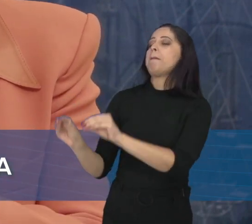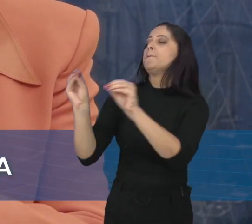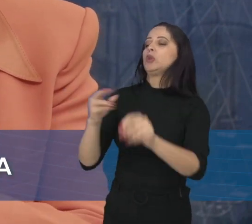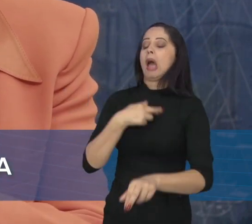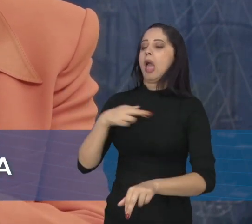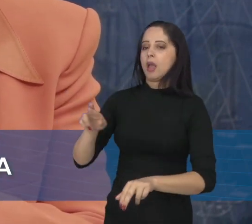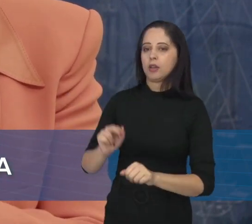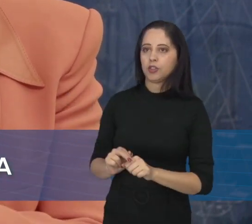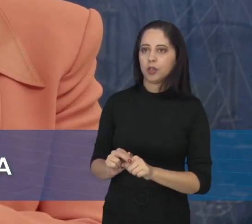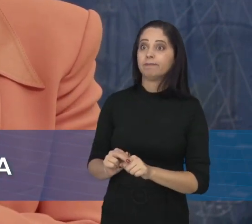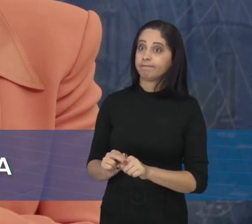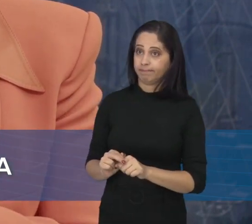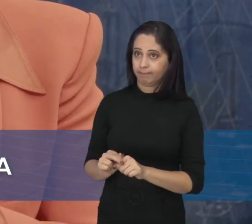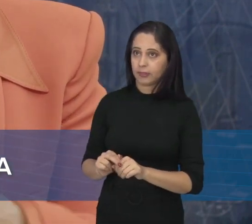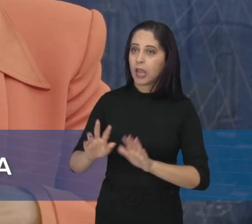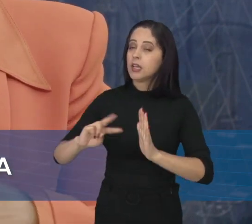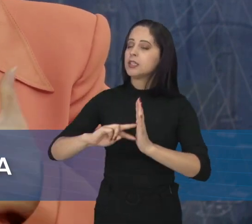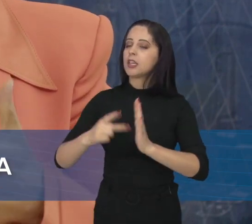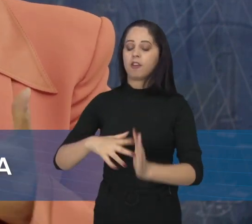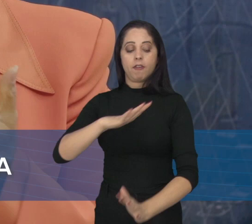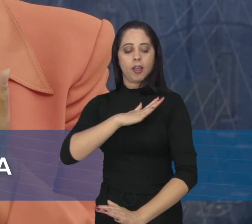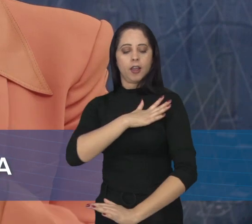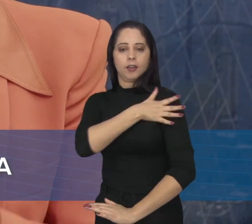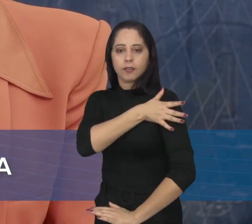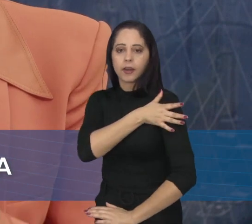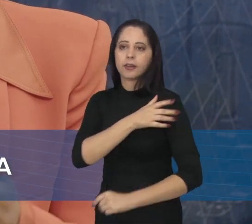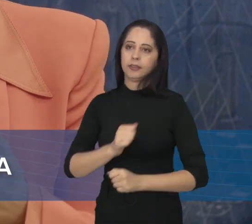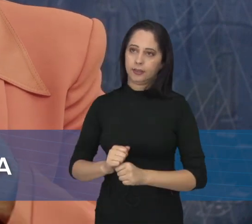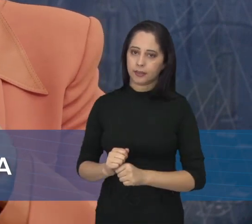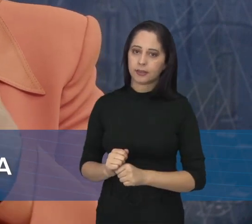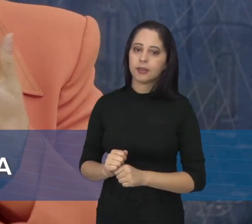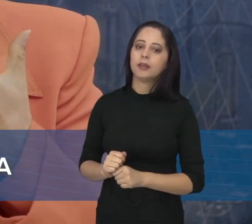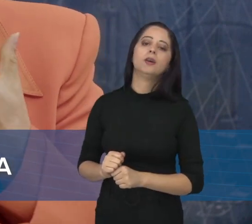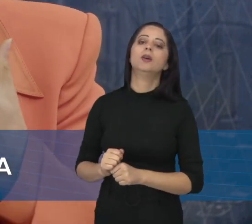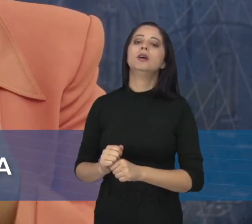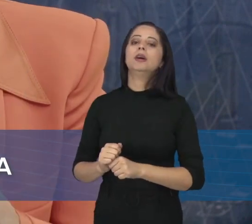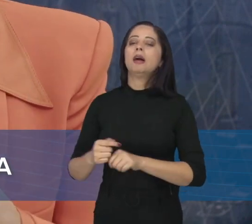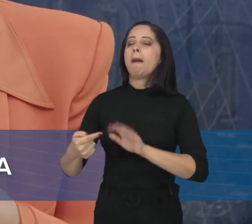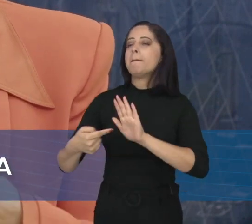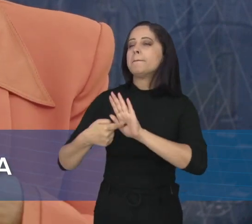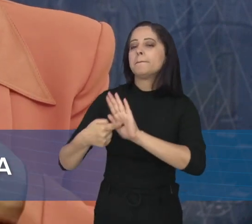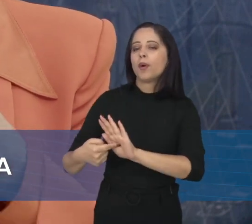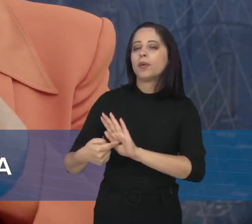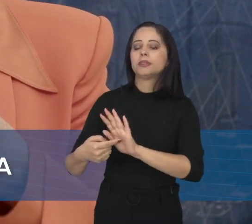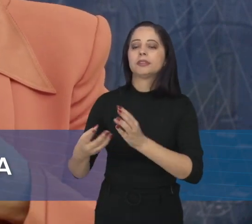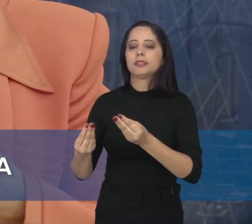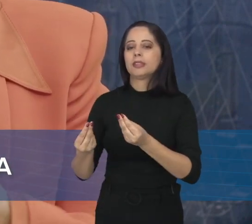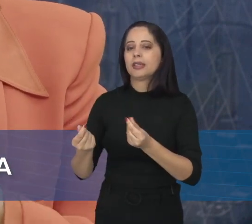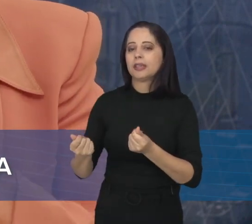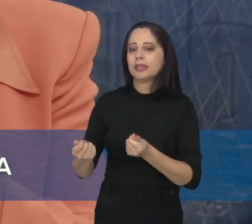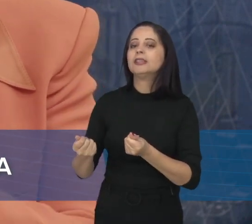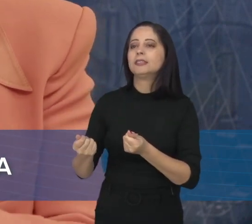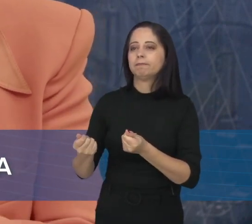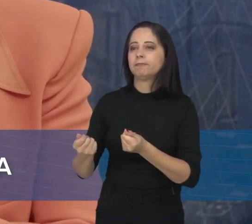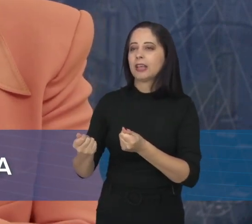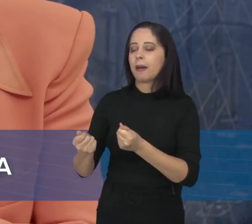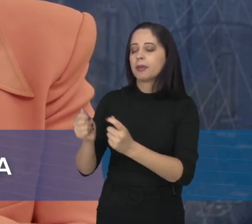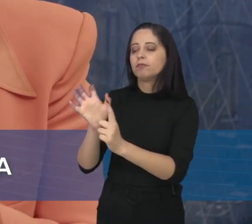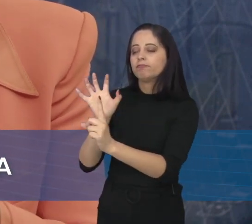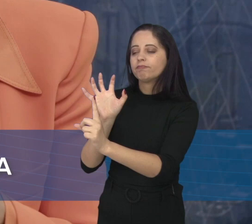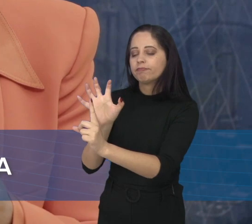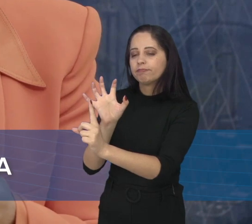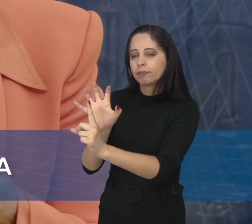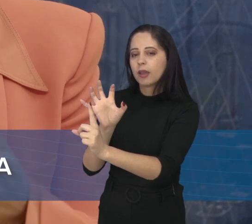uma intenção distorcida que revela um tipo de caráter, revela um valor moral, revela uma